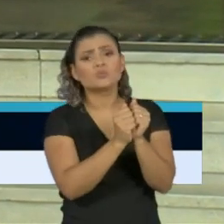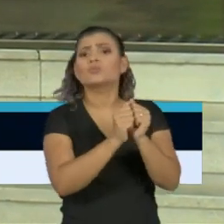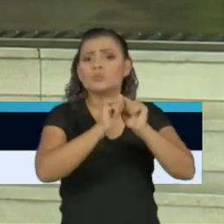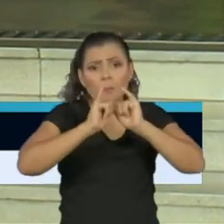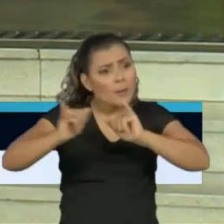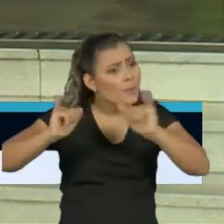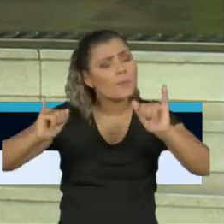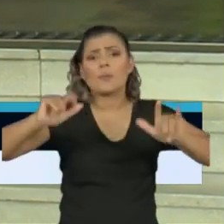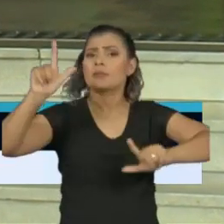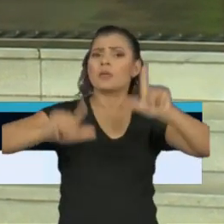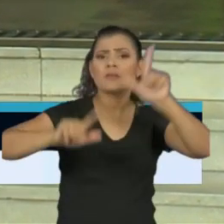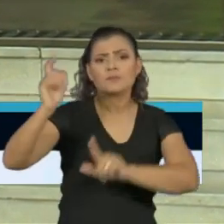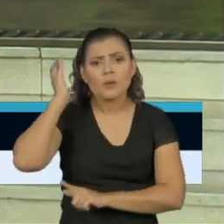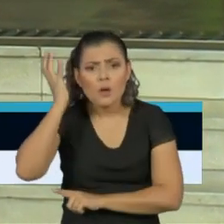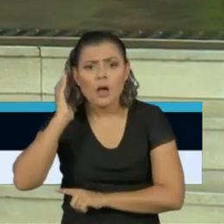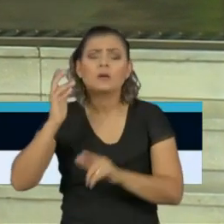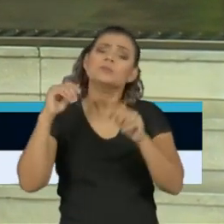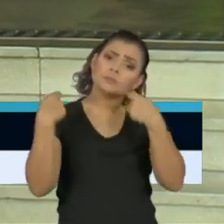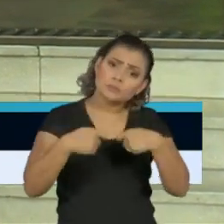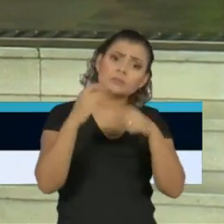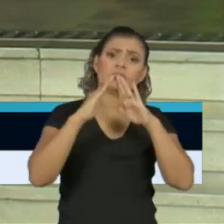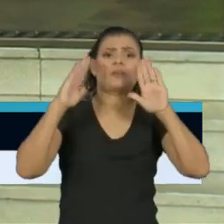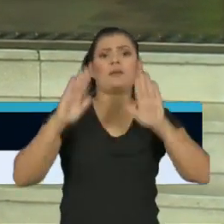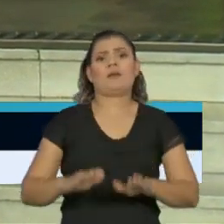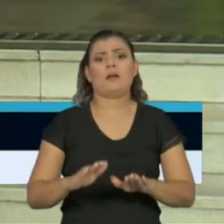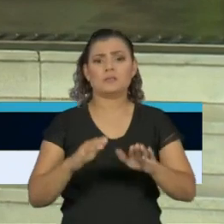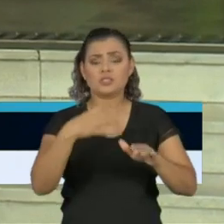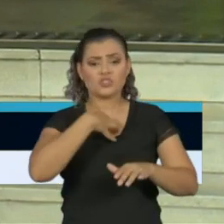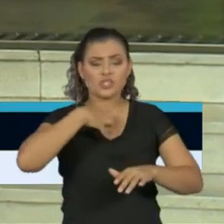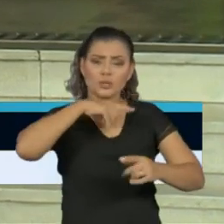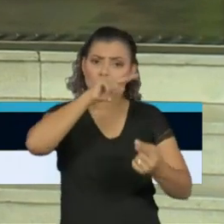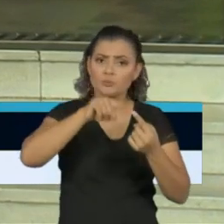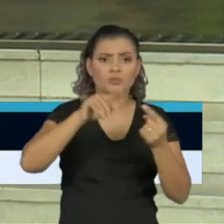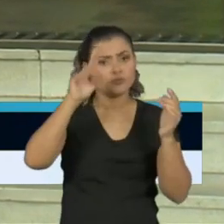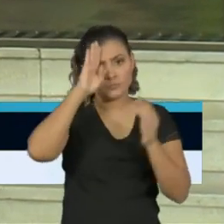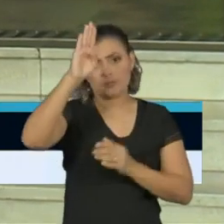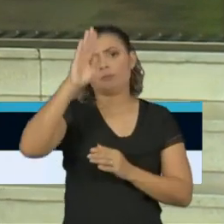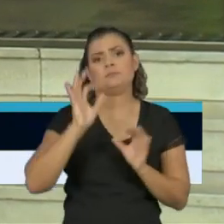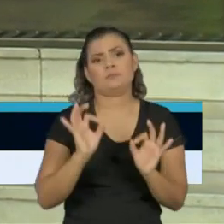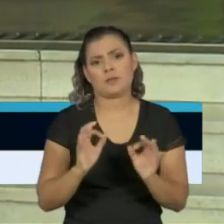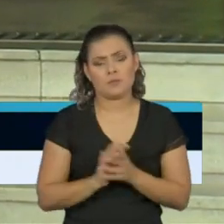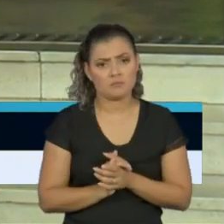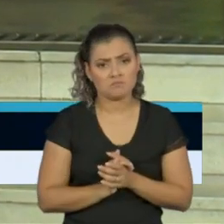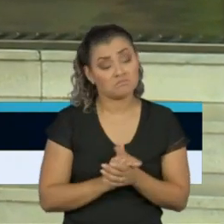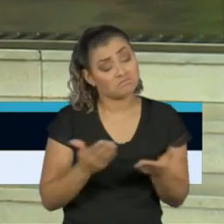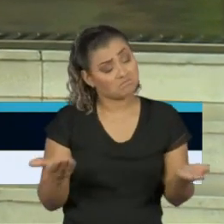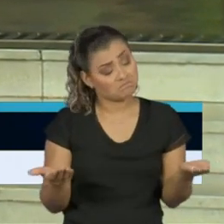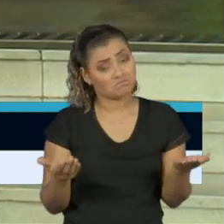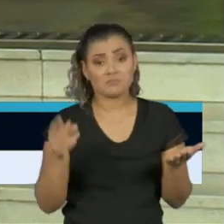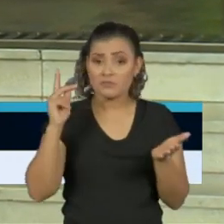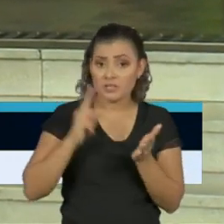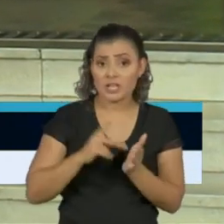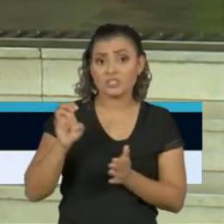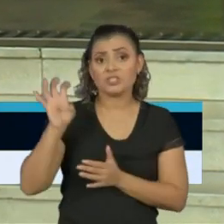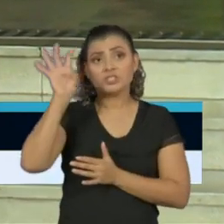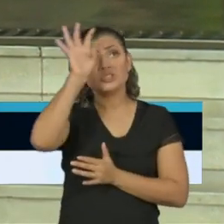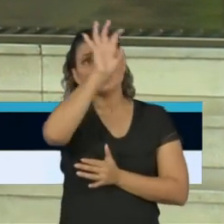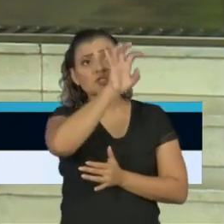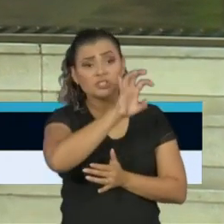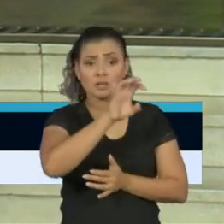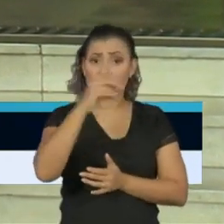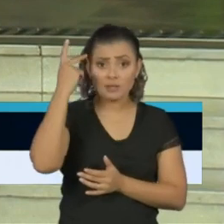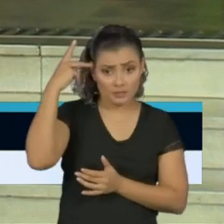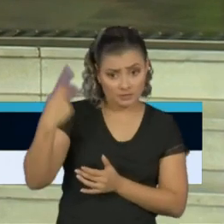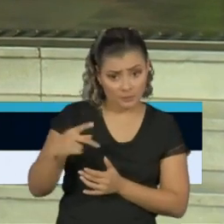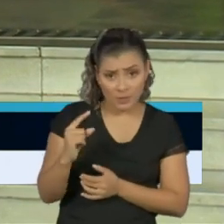nos meios de comunicação exatamente com esta proposta. Não vejo razão para que estados brasileiros, São Paulo